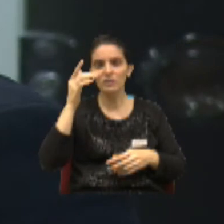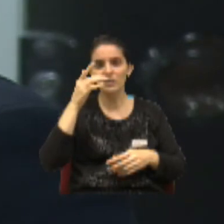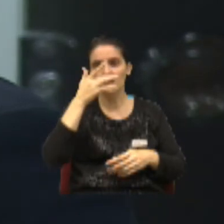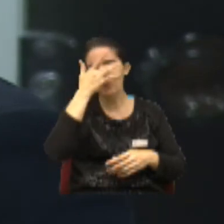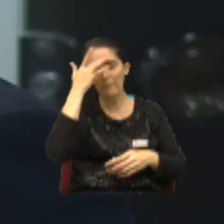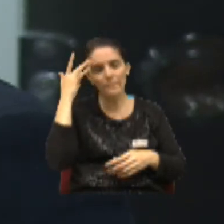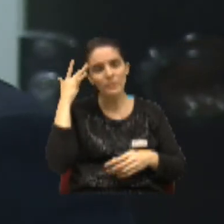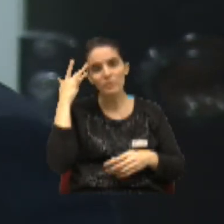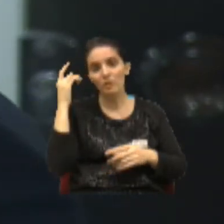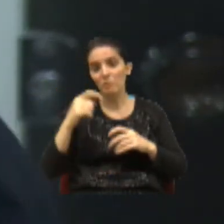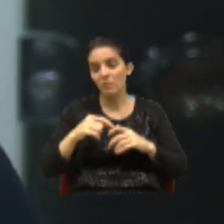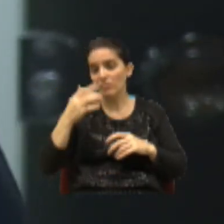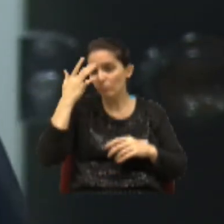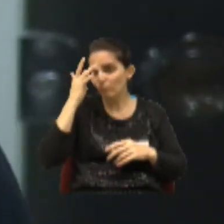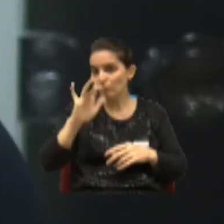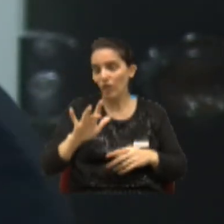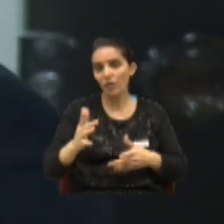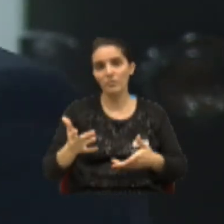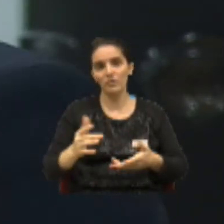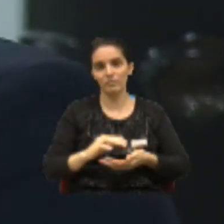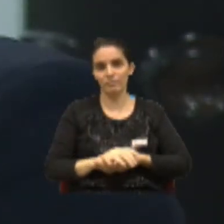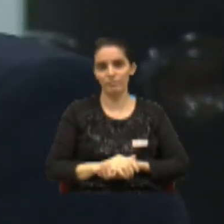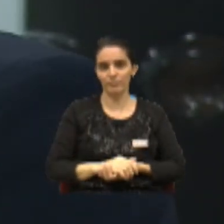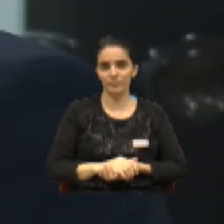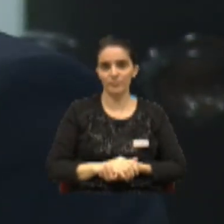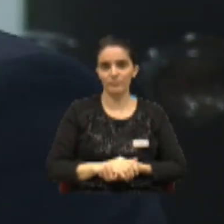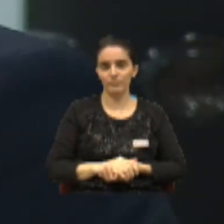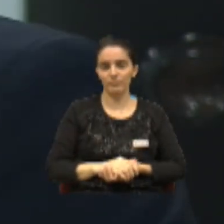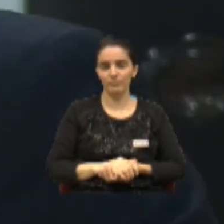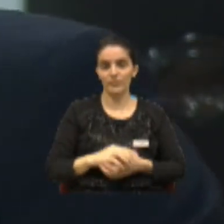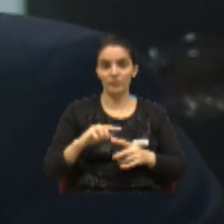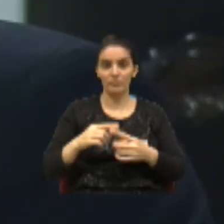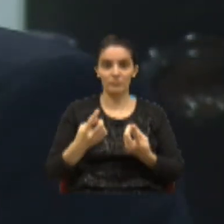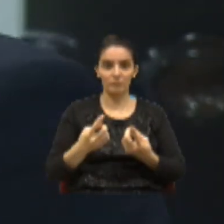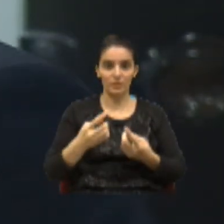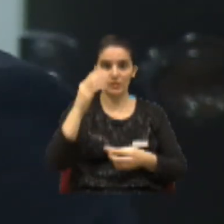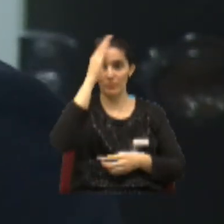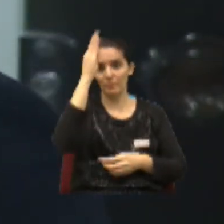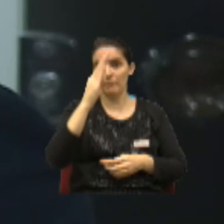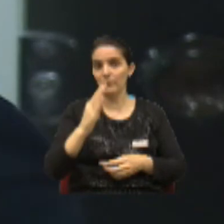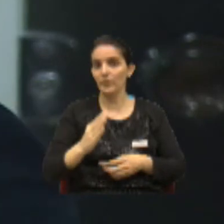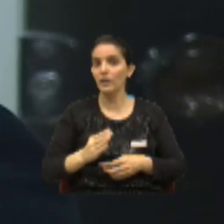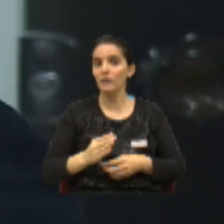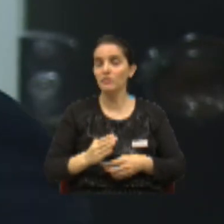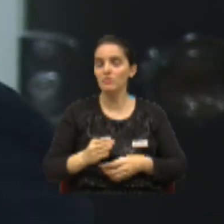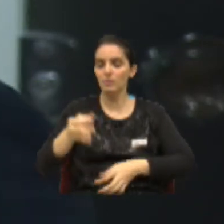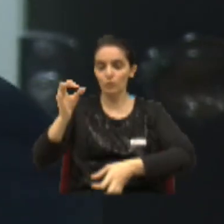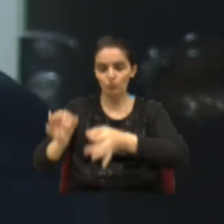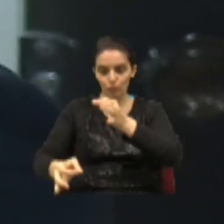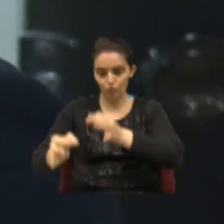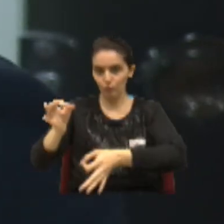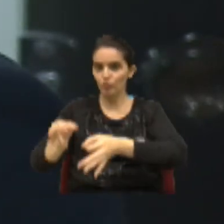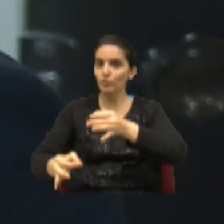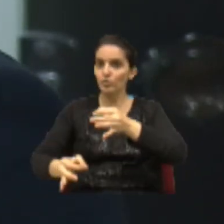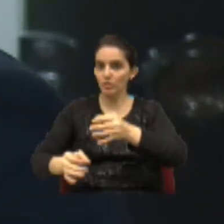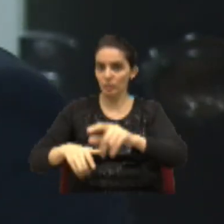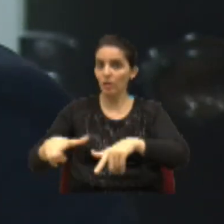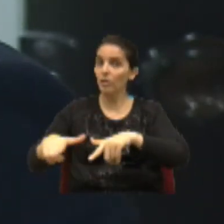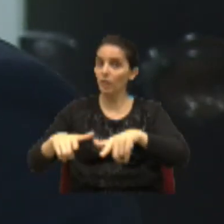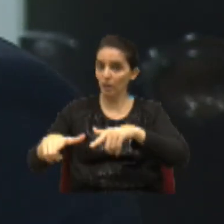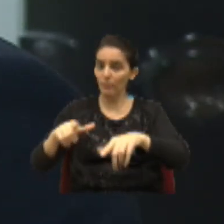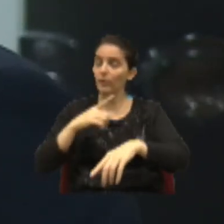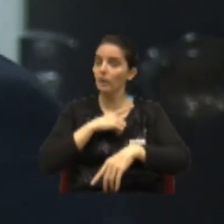aderir ao que precisa ser feito. E a gente mora num país, doutor Marcelo, que tem justiça do trabalho. Você já parou para pensar